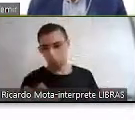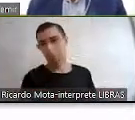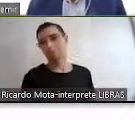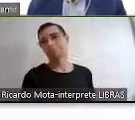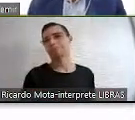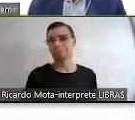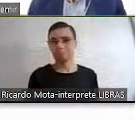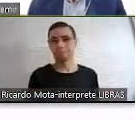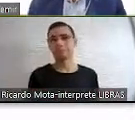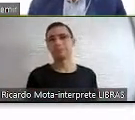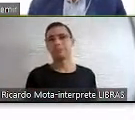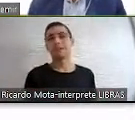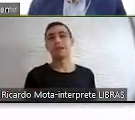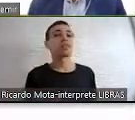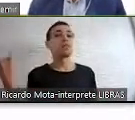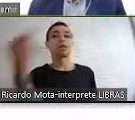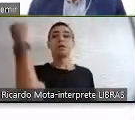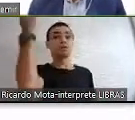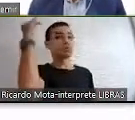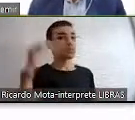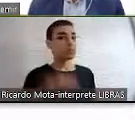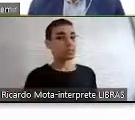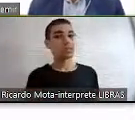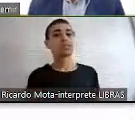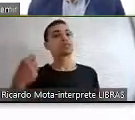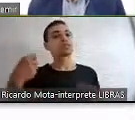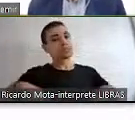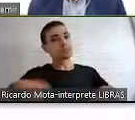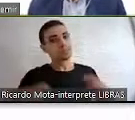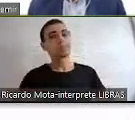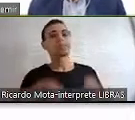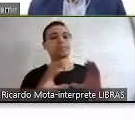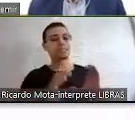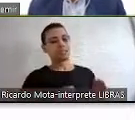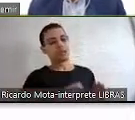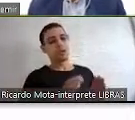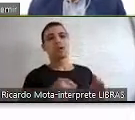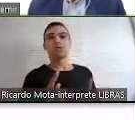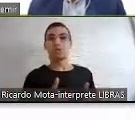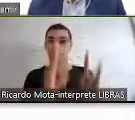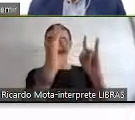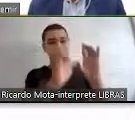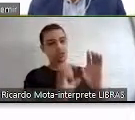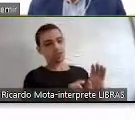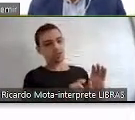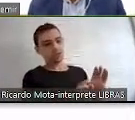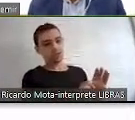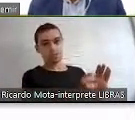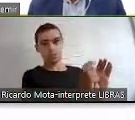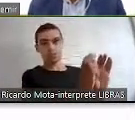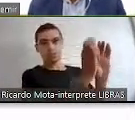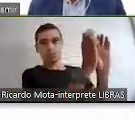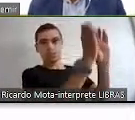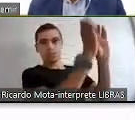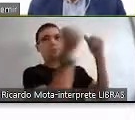a importância de ter nossos elevadores uma manutenção preventiva constante.